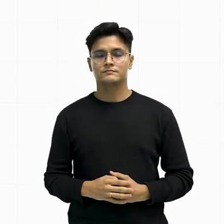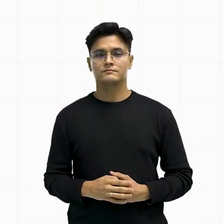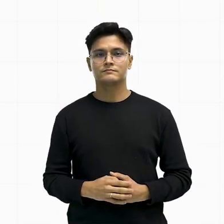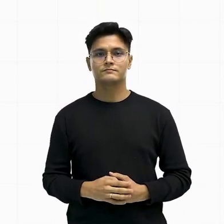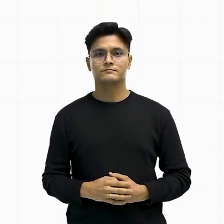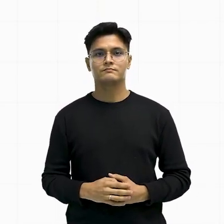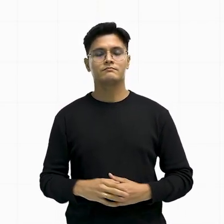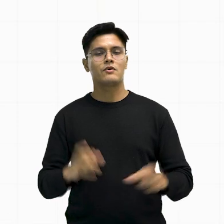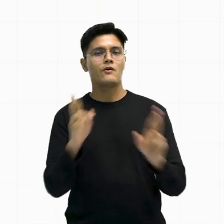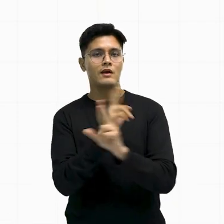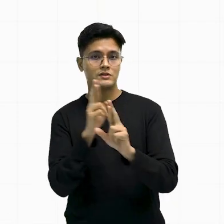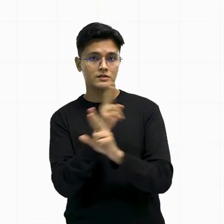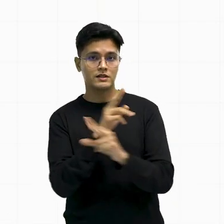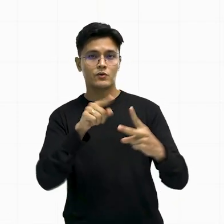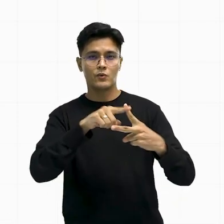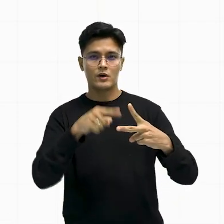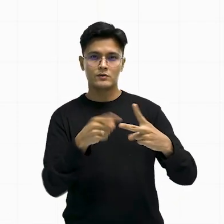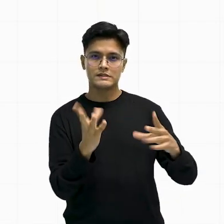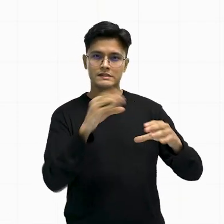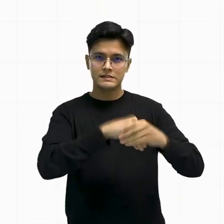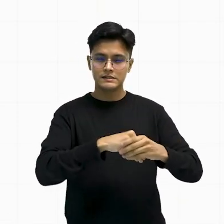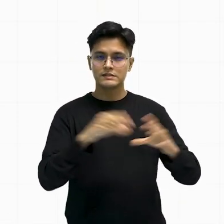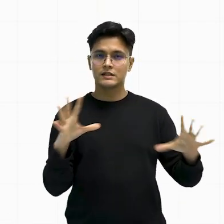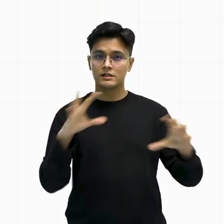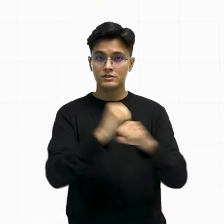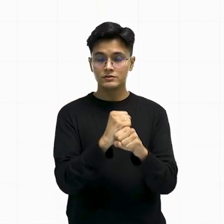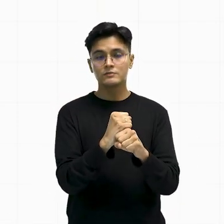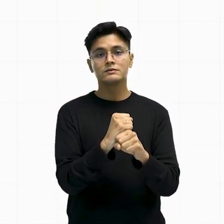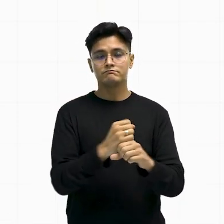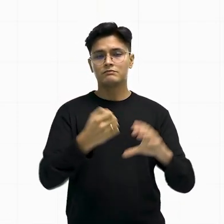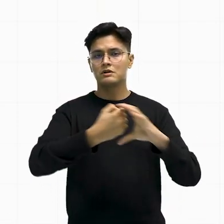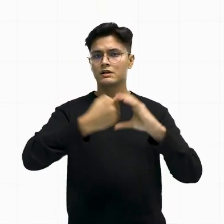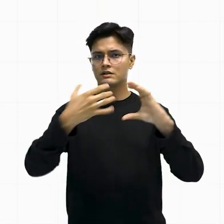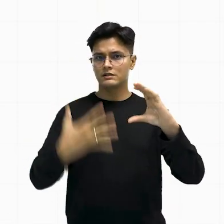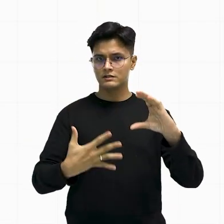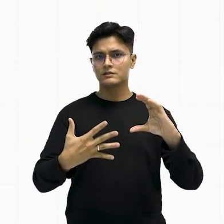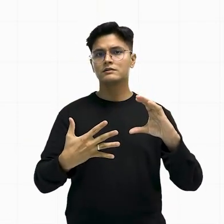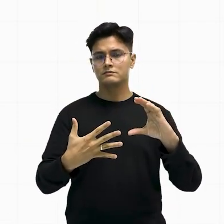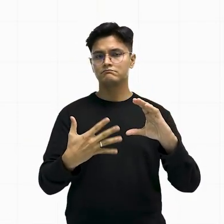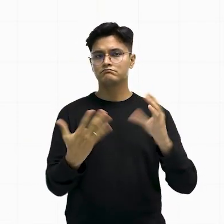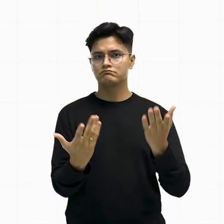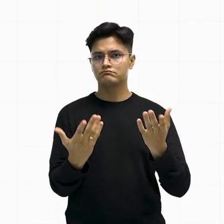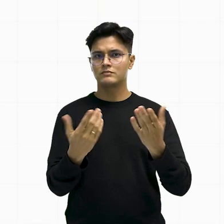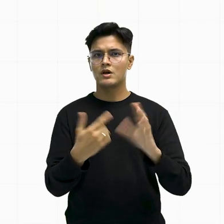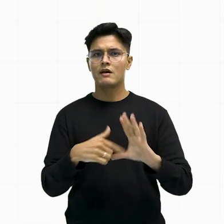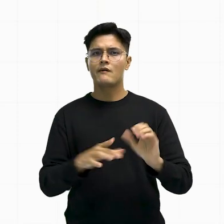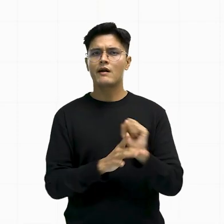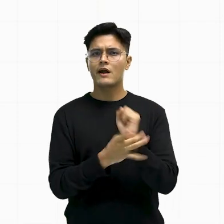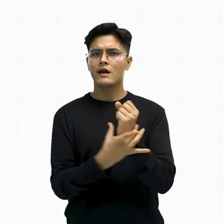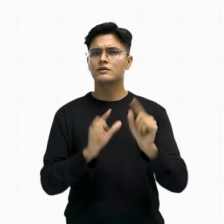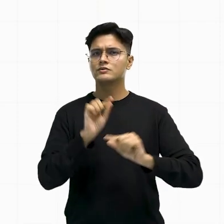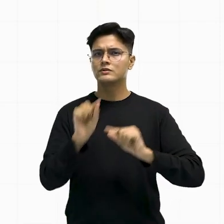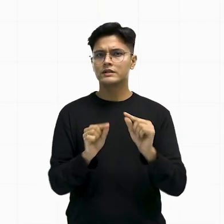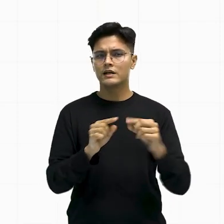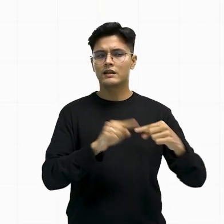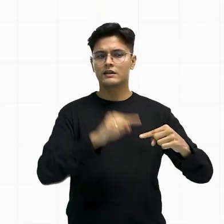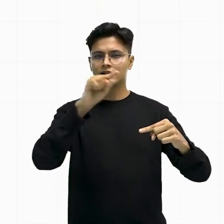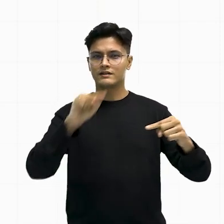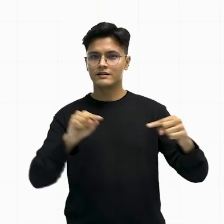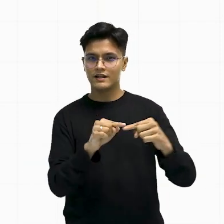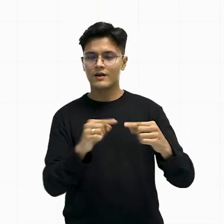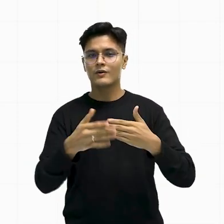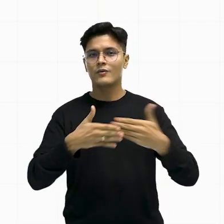relativa à soma de seus ângulos internos. Essa propriedade garante que em qualquer triângulo a